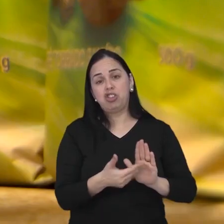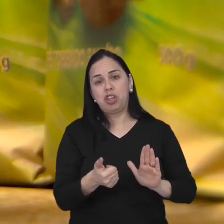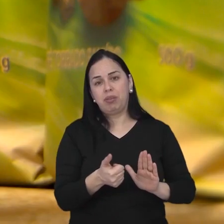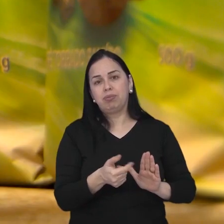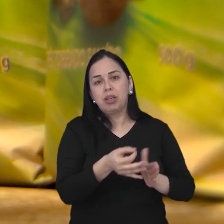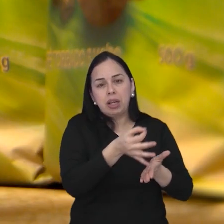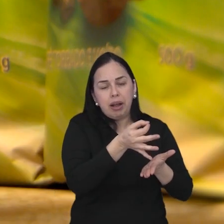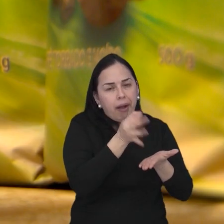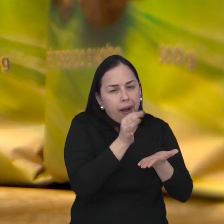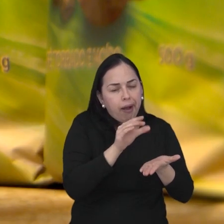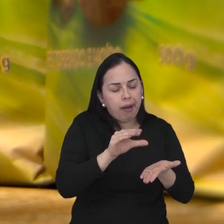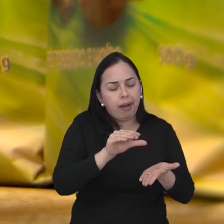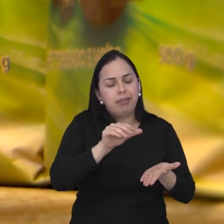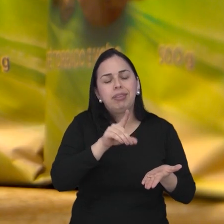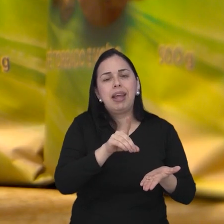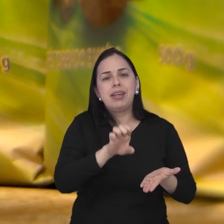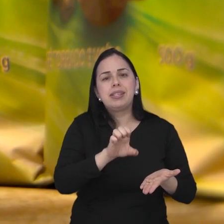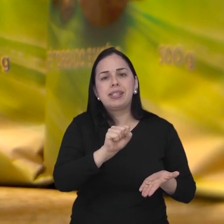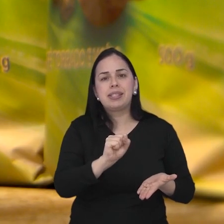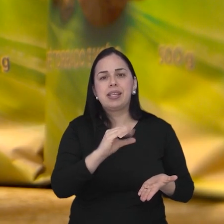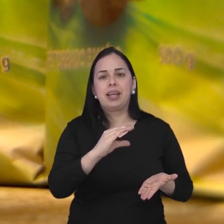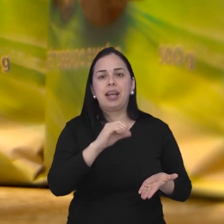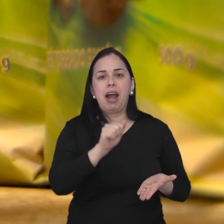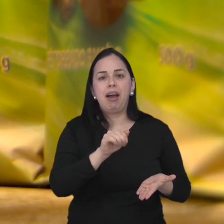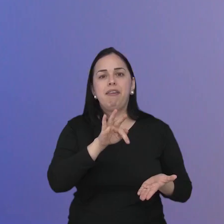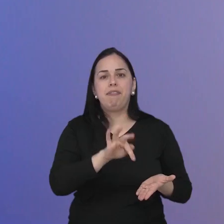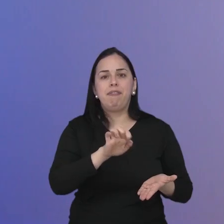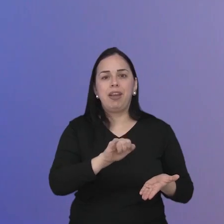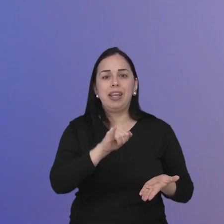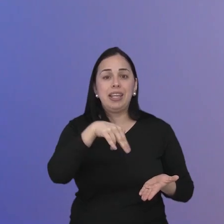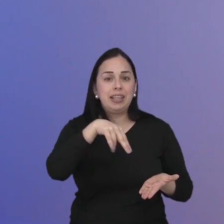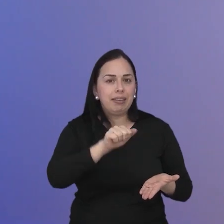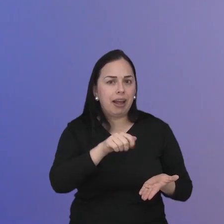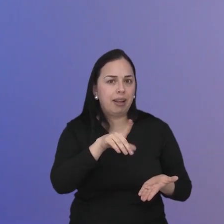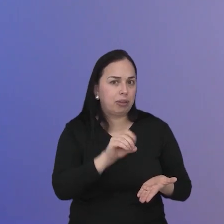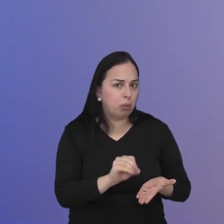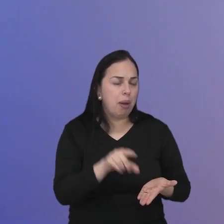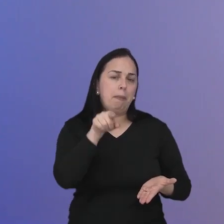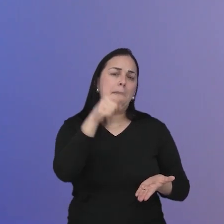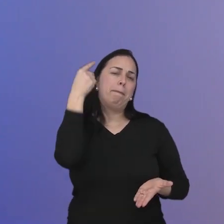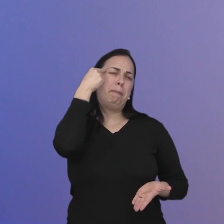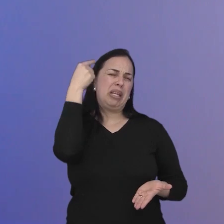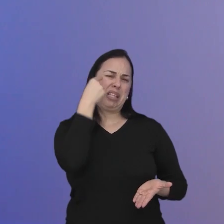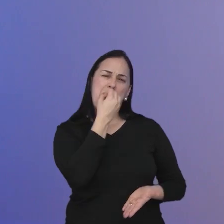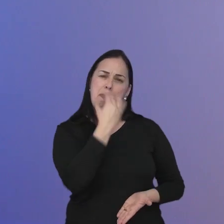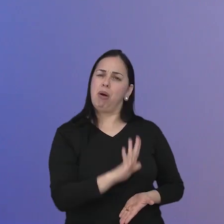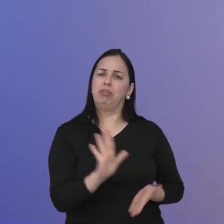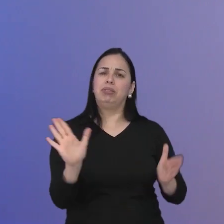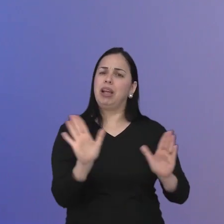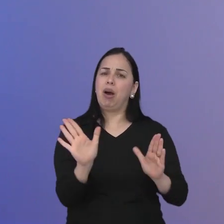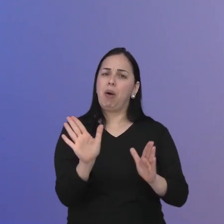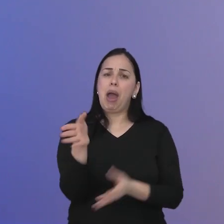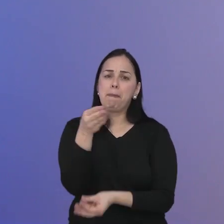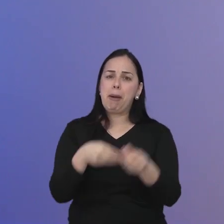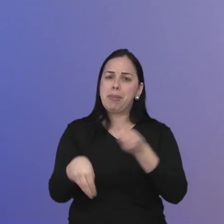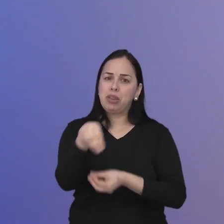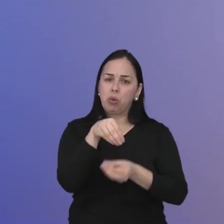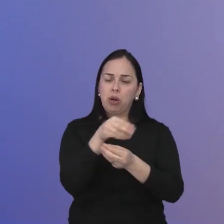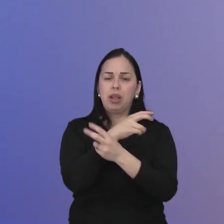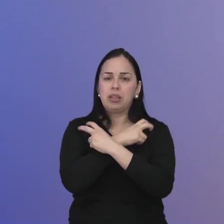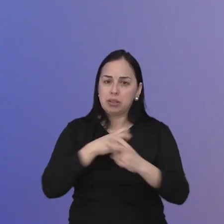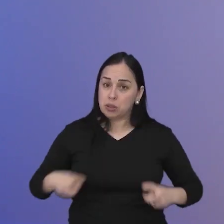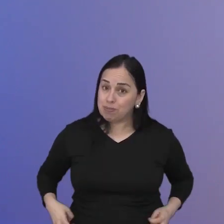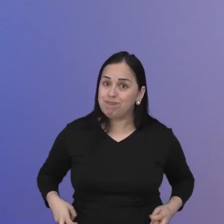descafeinado, mas se engana quem pensa que é uma opção melhor. O processo da descafeinização acontece devido ao uso